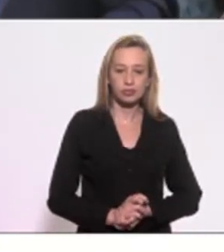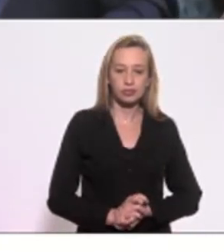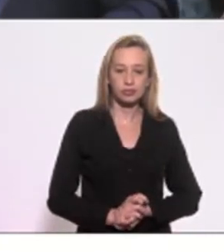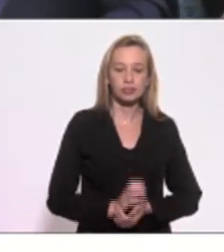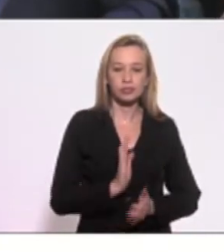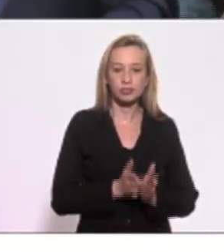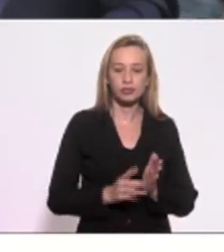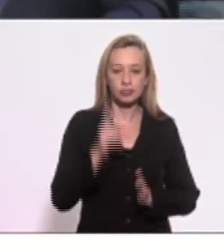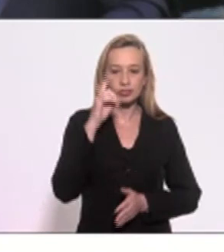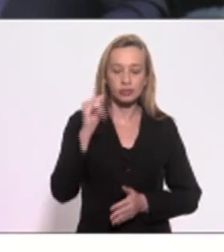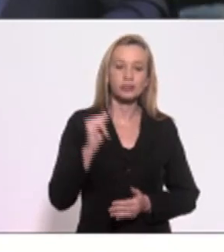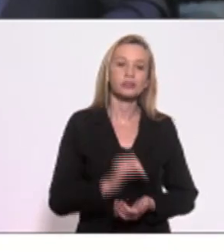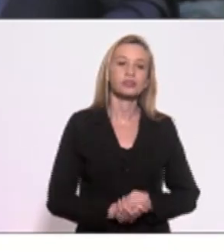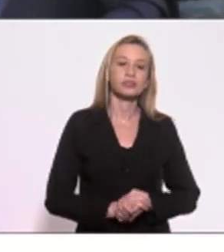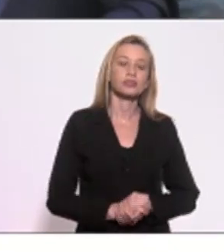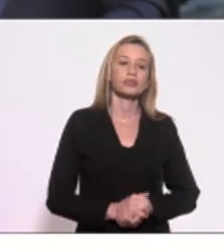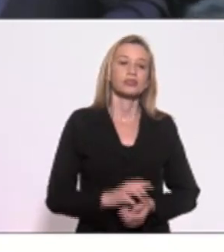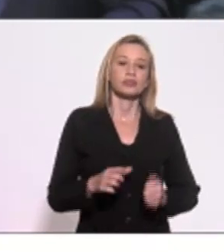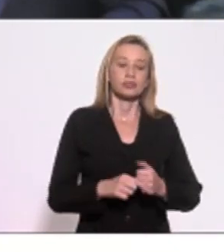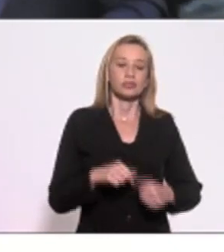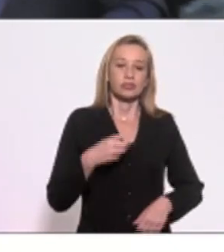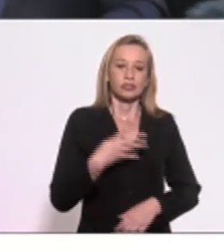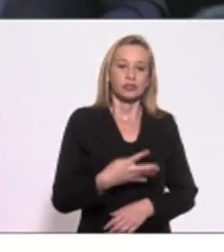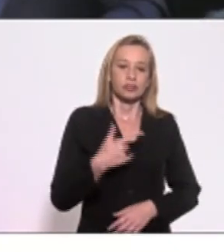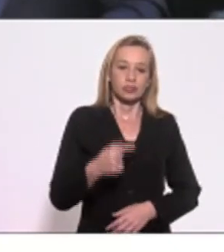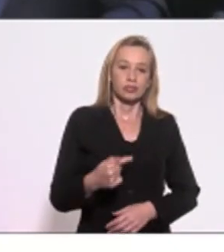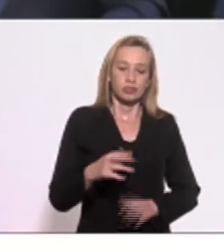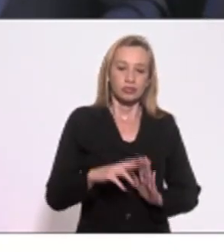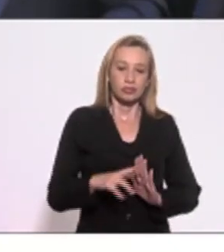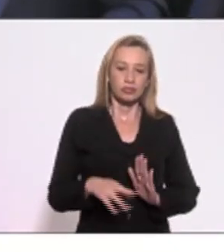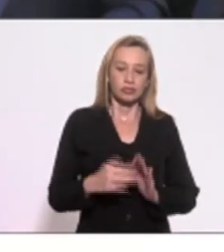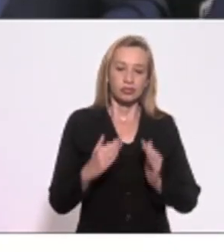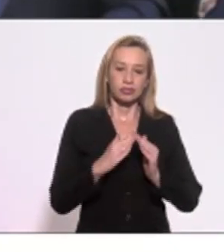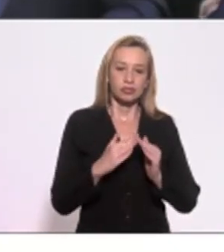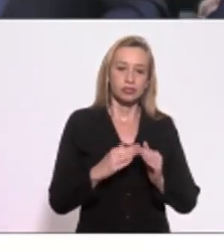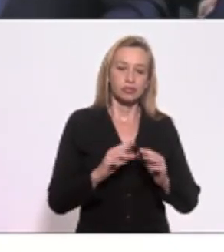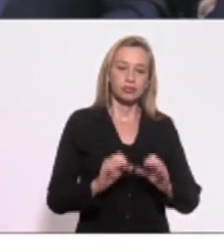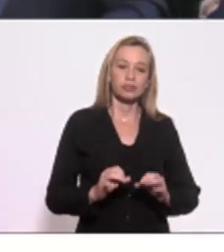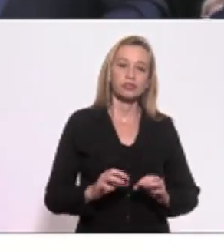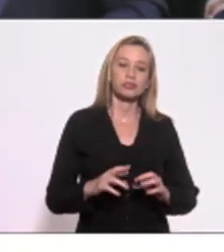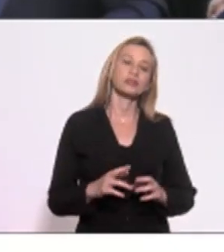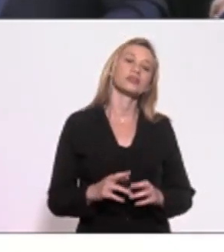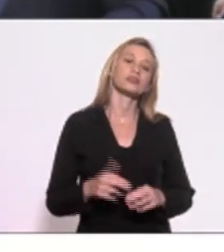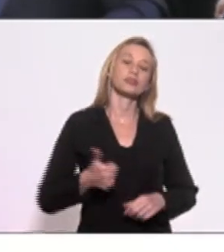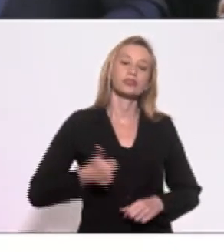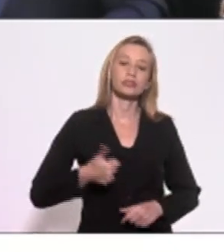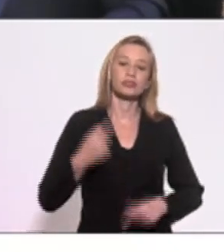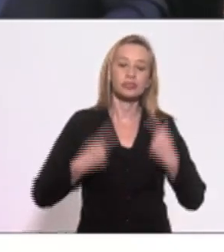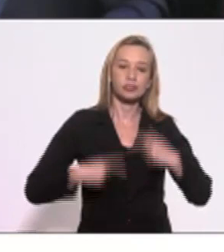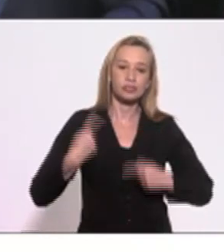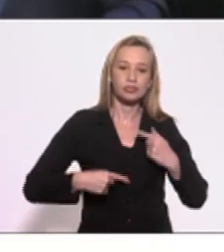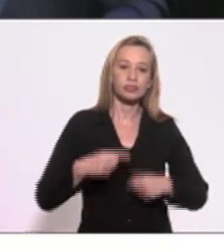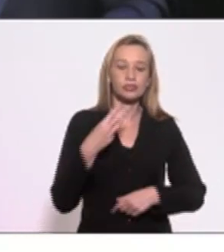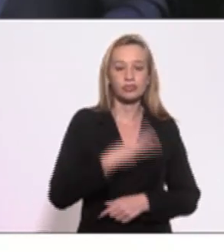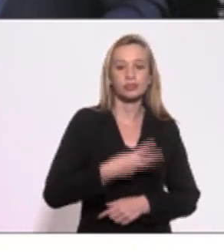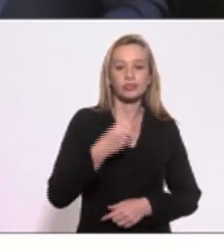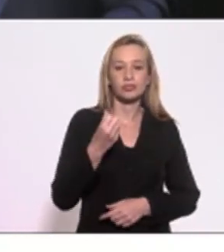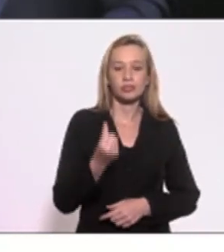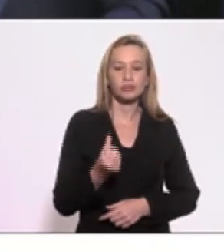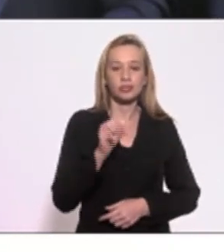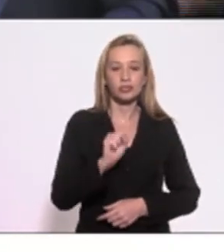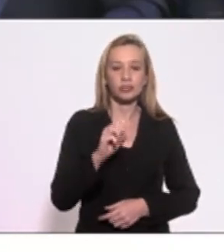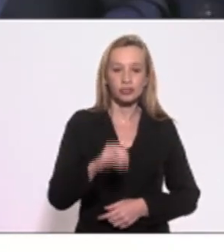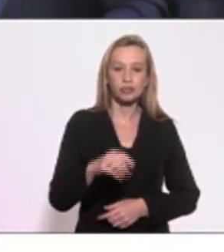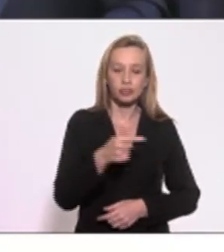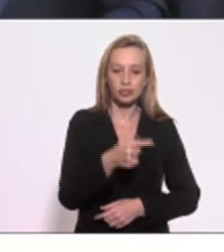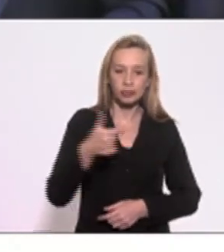Incluídos na ordem do dia, de acordo com o parágrafo 1º do artigo 47 do Regimento Interno, em tramitação ordinária, em primeira discussão, projeto de lei 3680 de